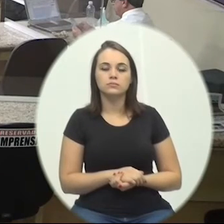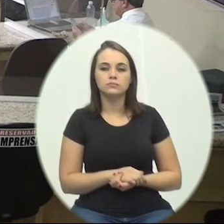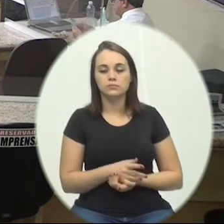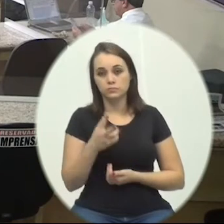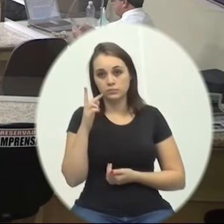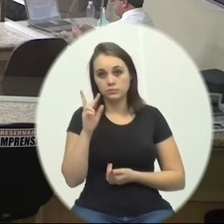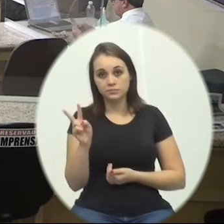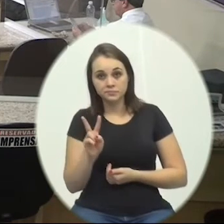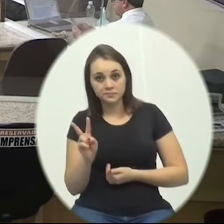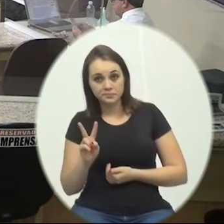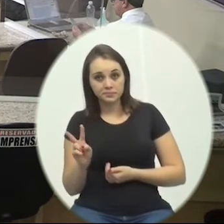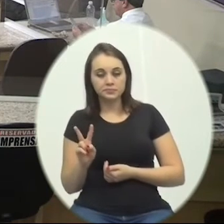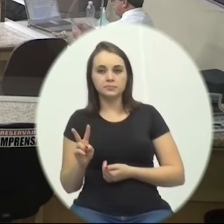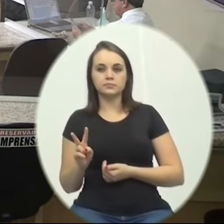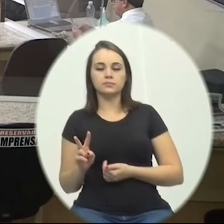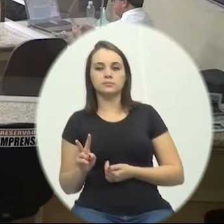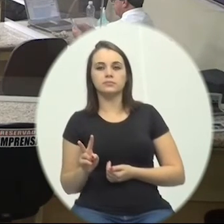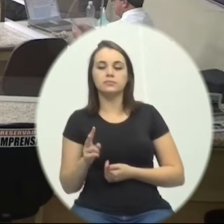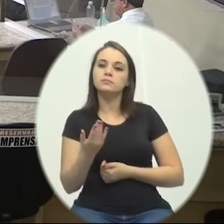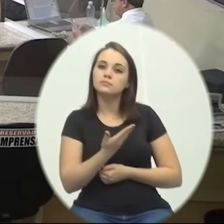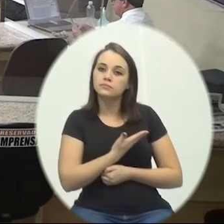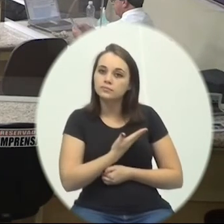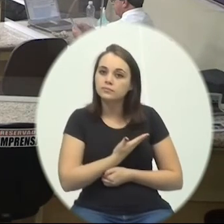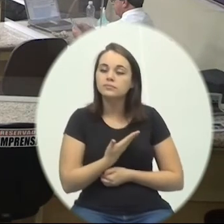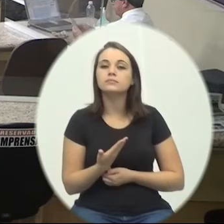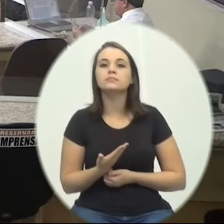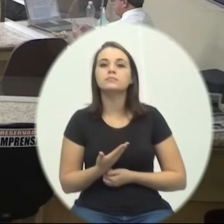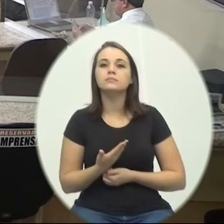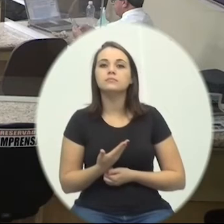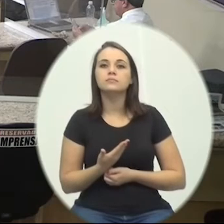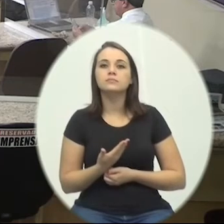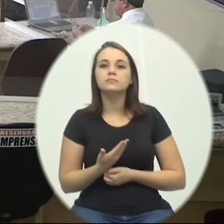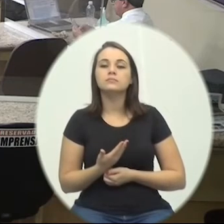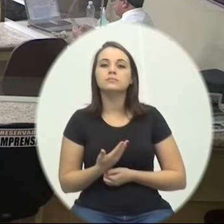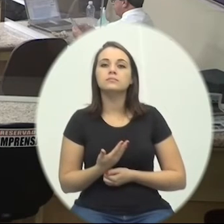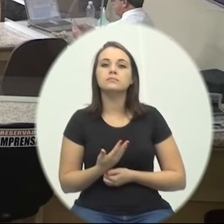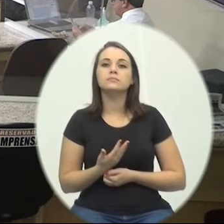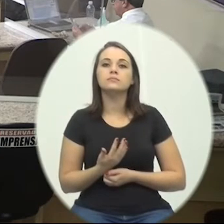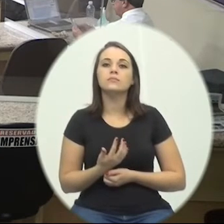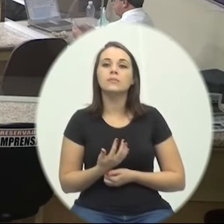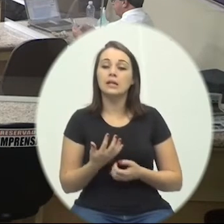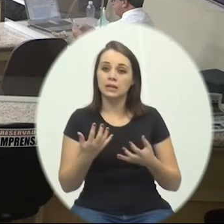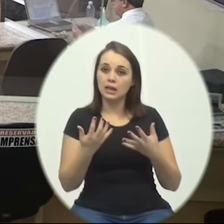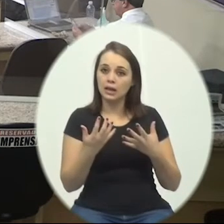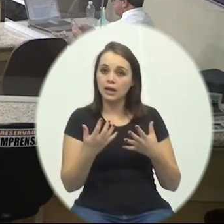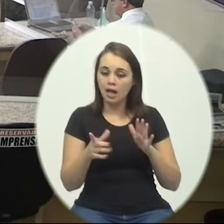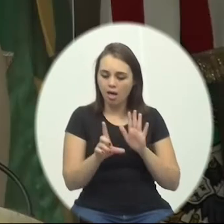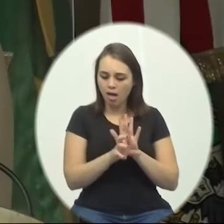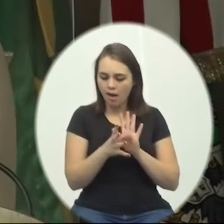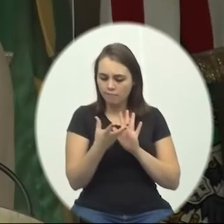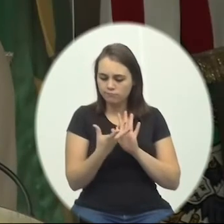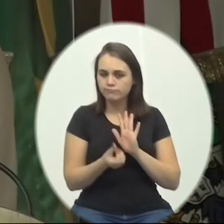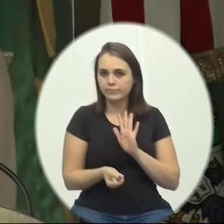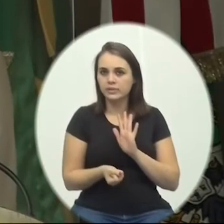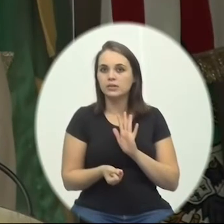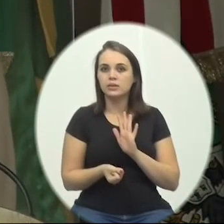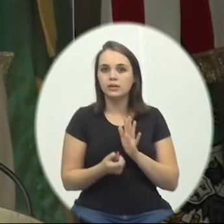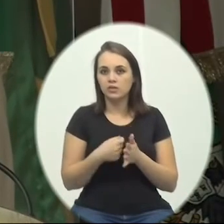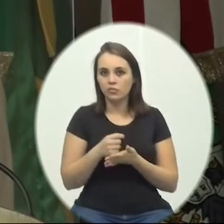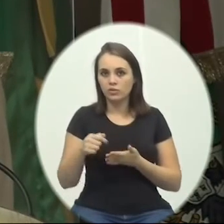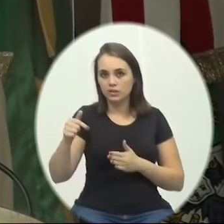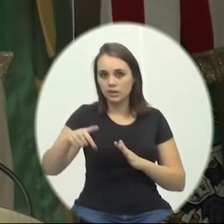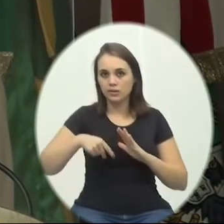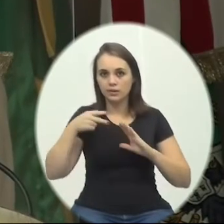Senhores vereadores, vereadoras, nobres colegas, na condição de ter aprovado essa lei, na qual foi assinada aqui